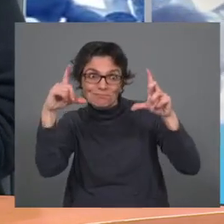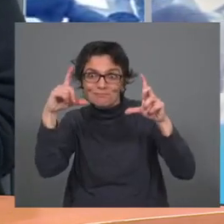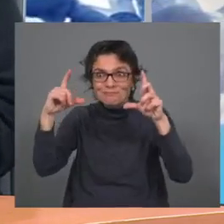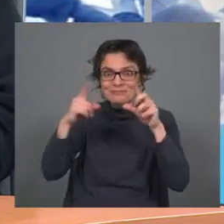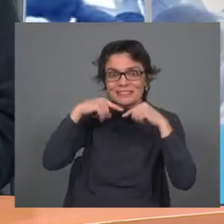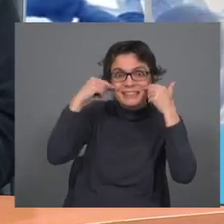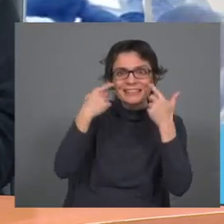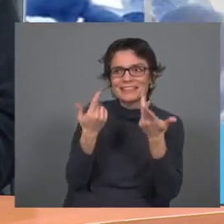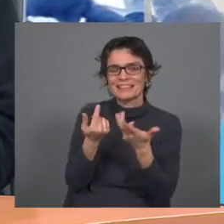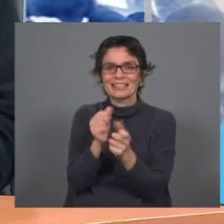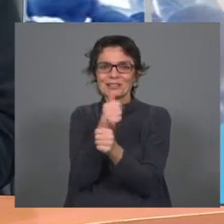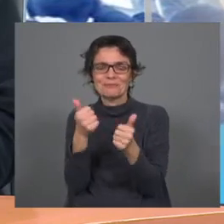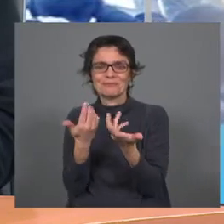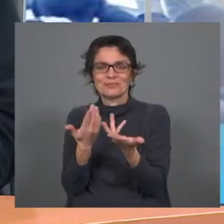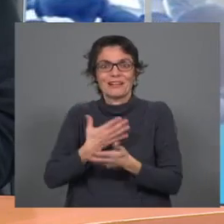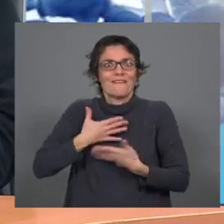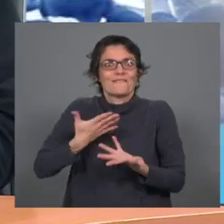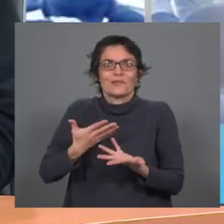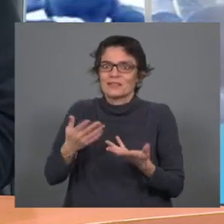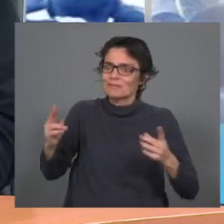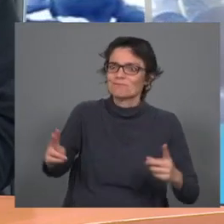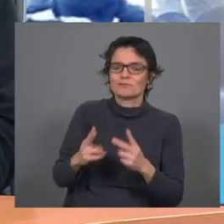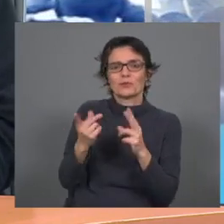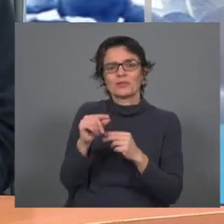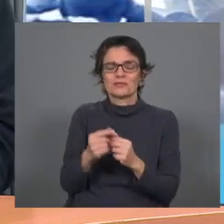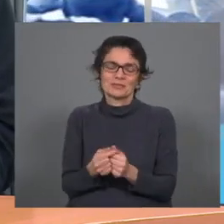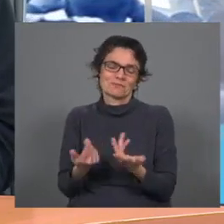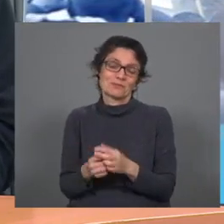e ansiosos por nos voltarem a ver, mesmo que seja por um ecrã.